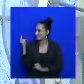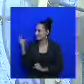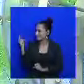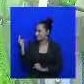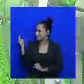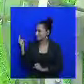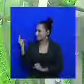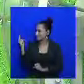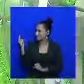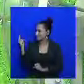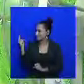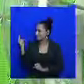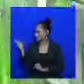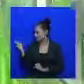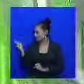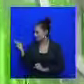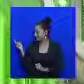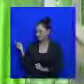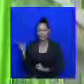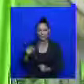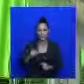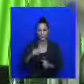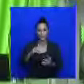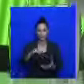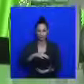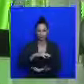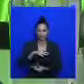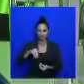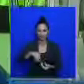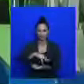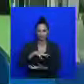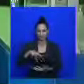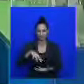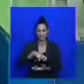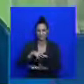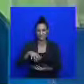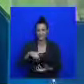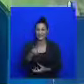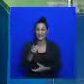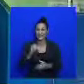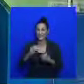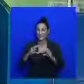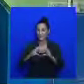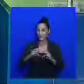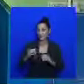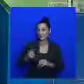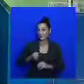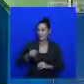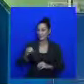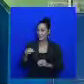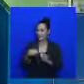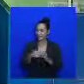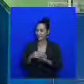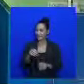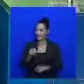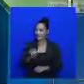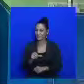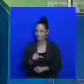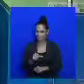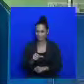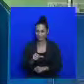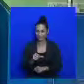posicionada valendo Globo recarregado em baralhando 10 bolas numeradas de 0 a 9